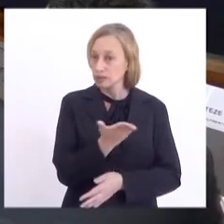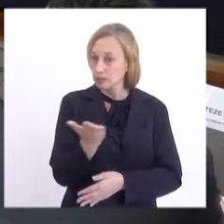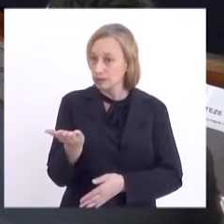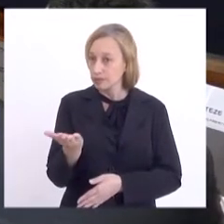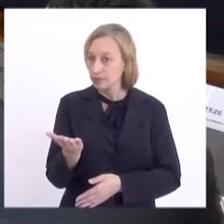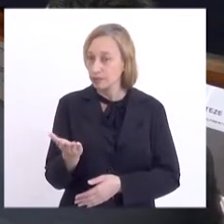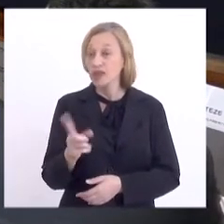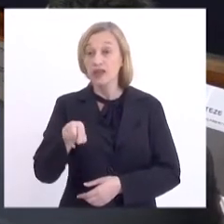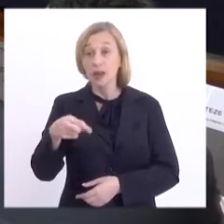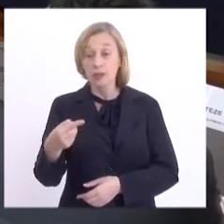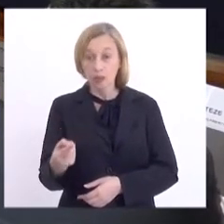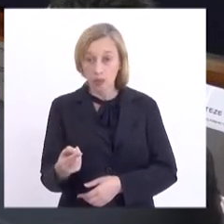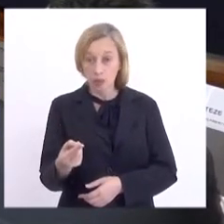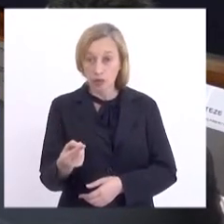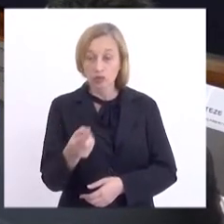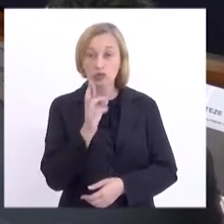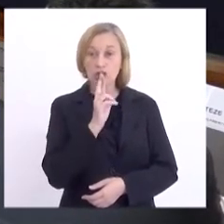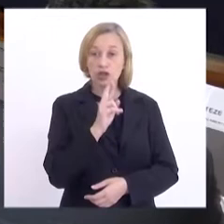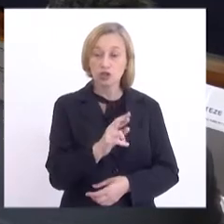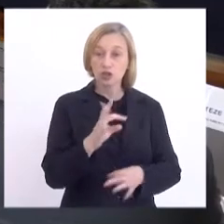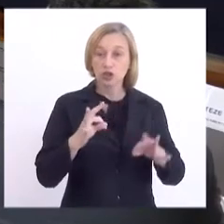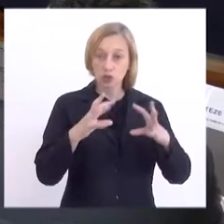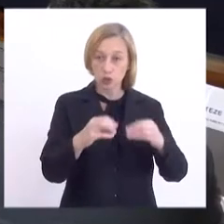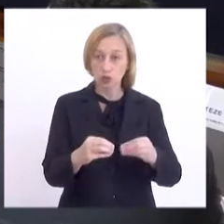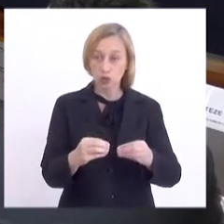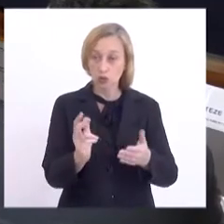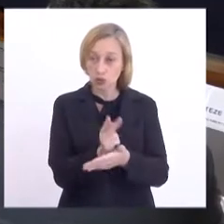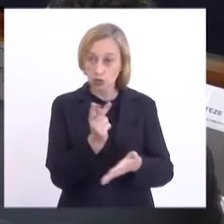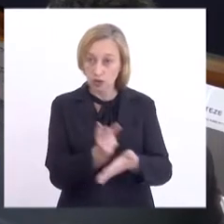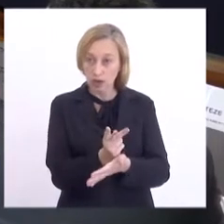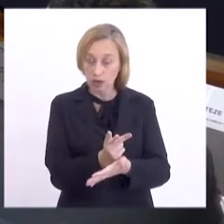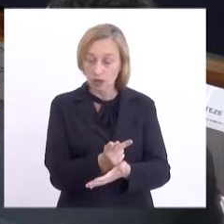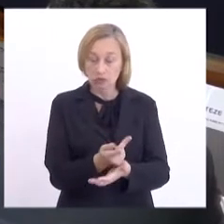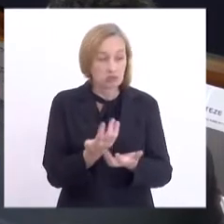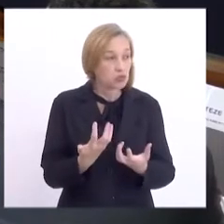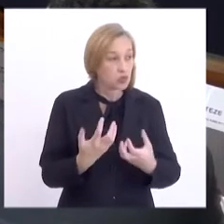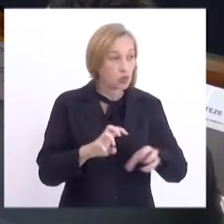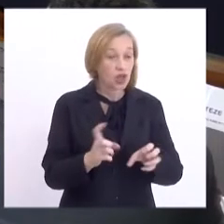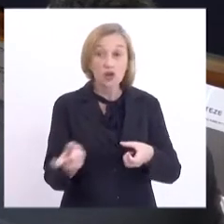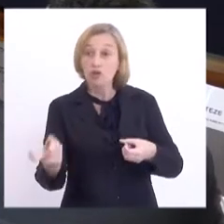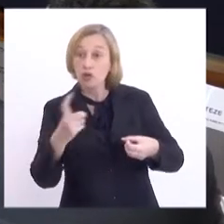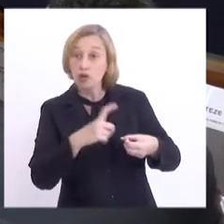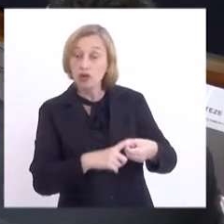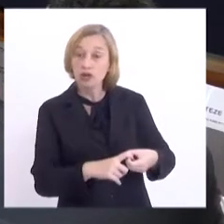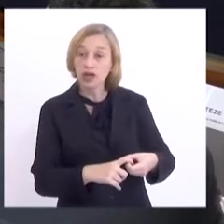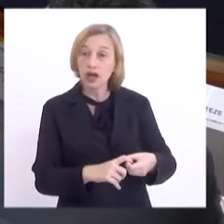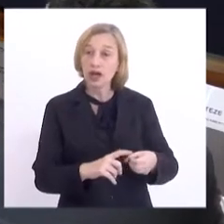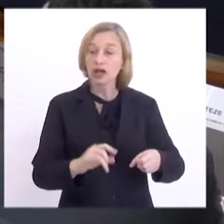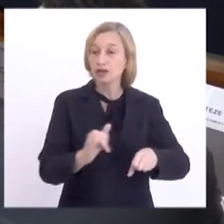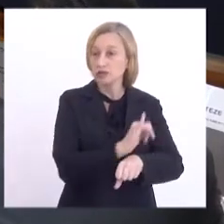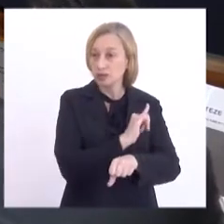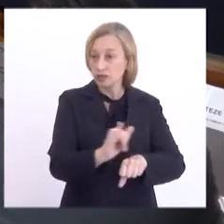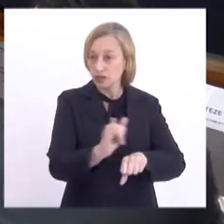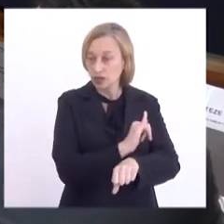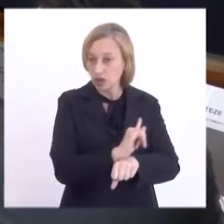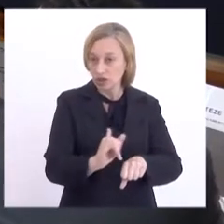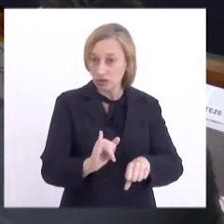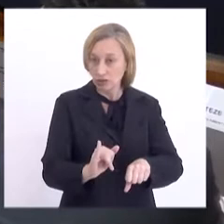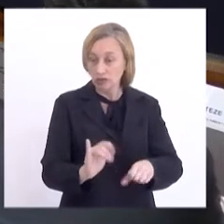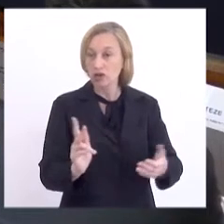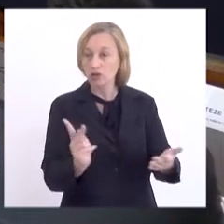depois vão responder por tudo não quero nem voltar lá na operação lava-jato